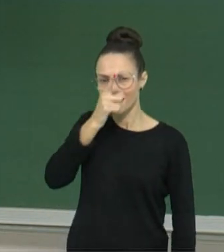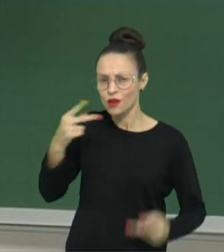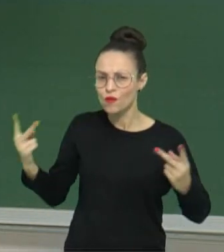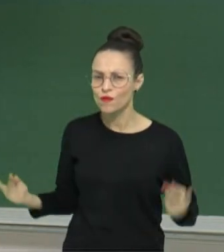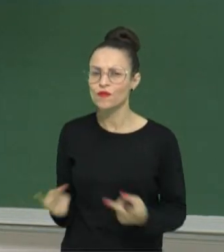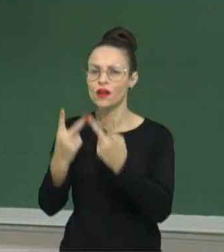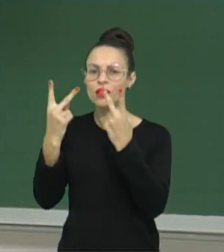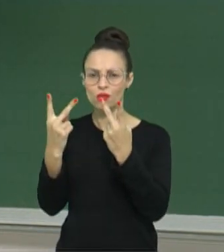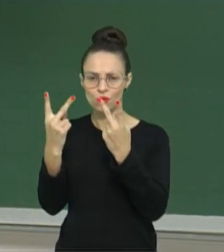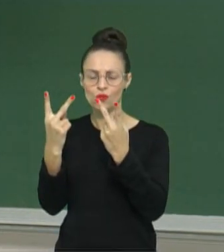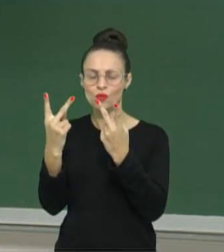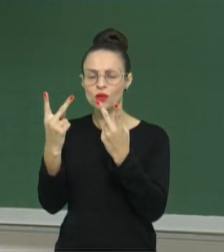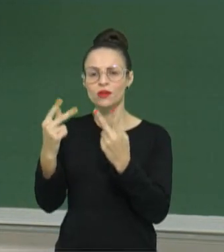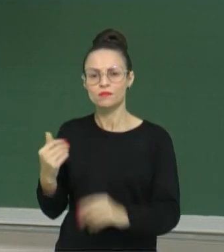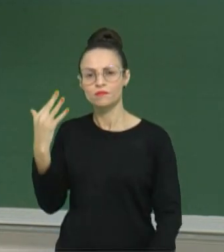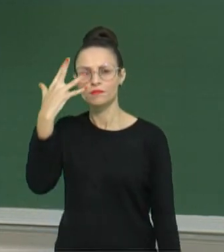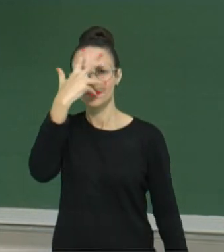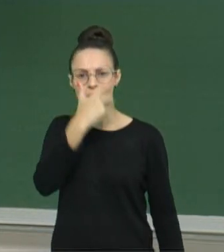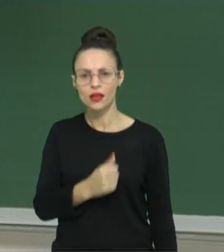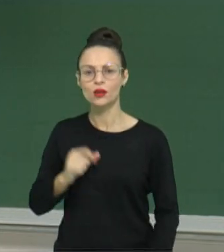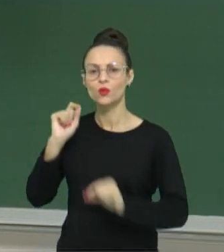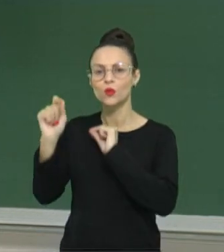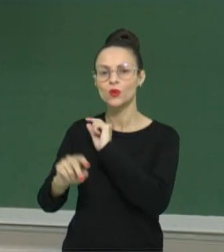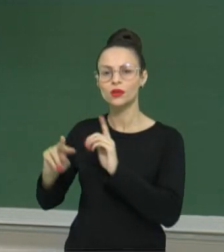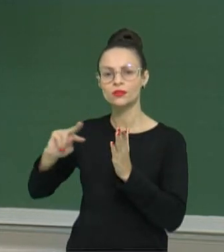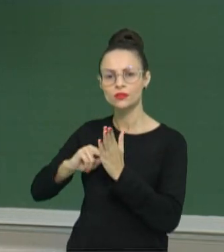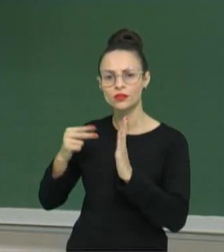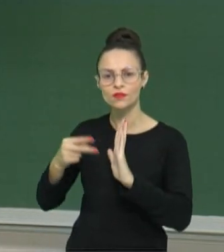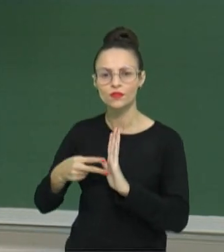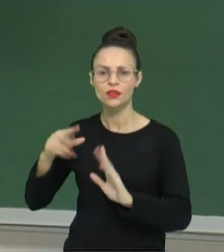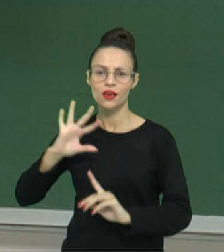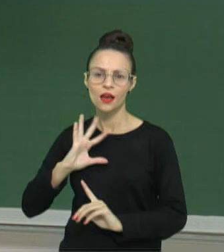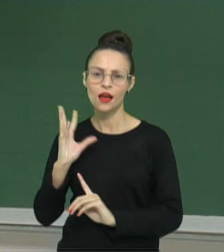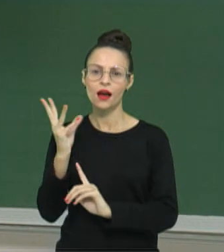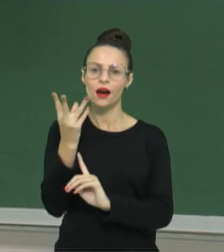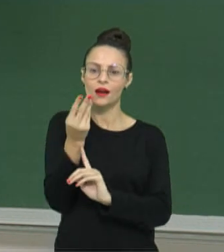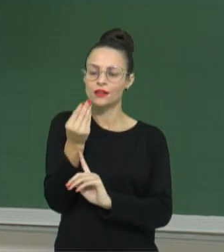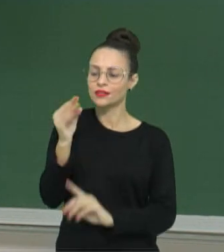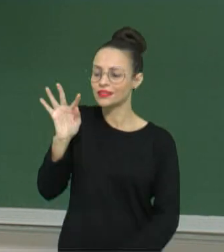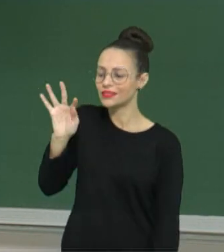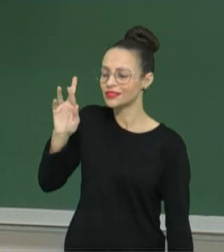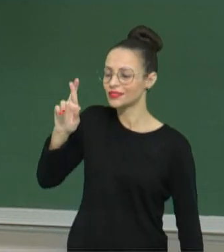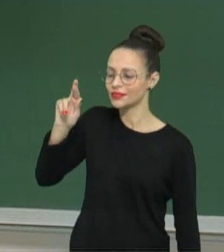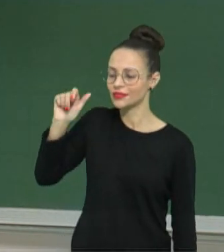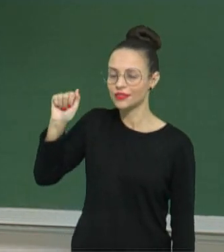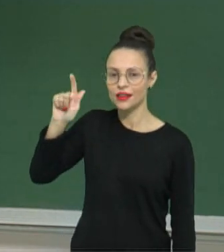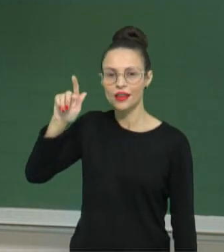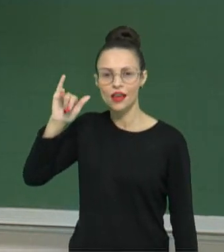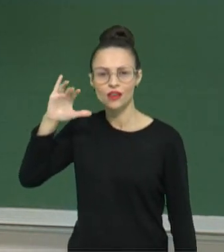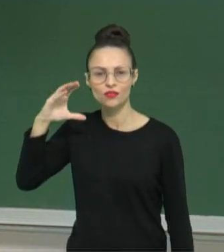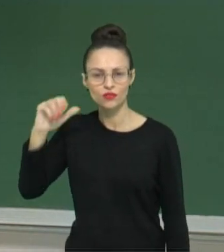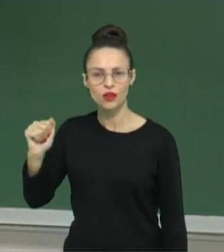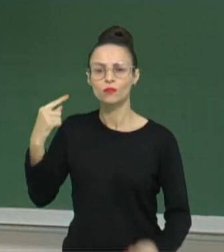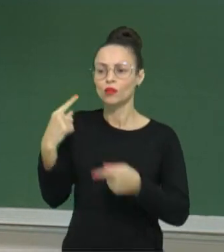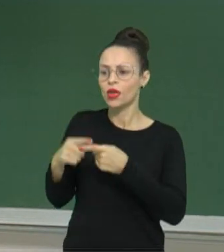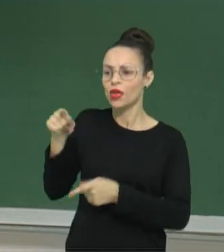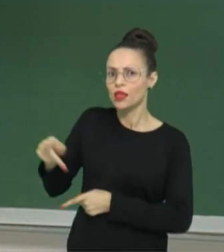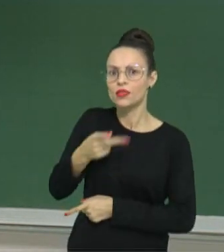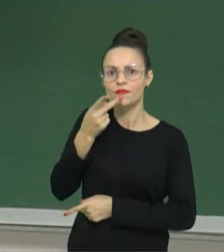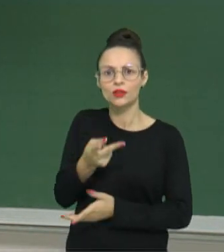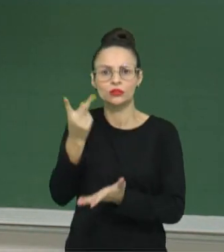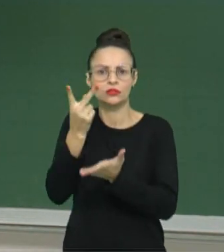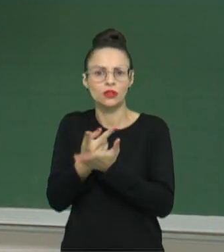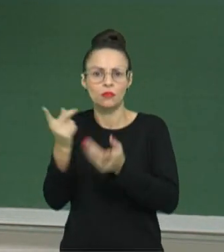é a arte trágica para esse povo? O que significa o trágico para um povo que falou tanto sobre a beleza, que